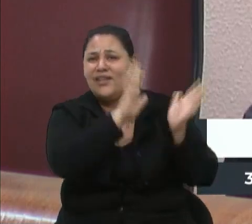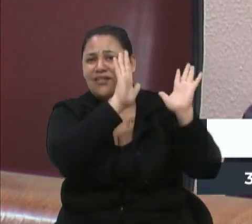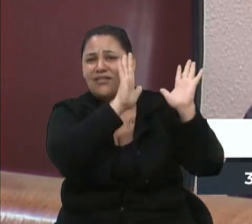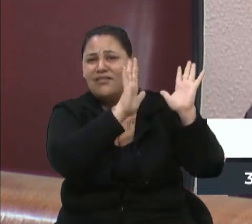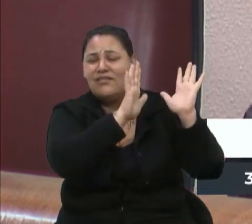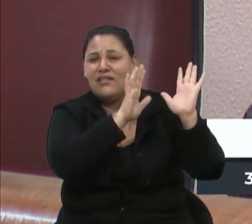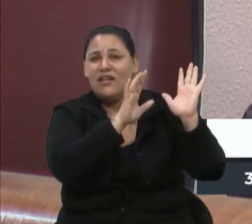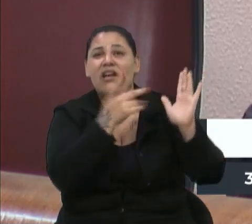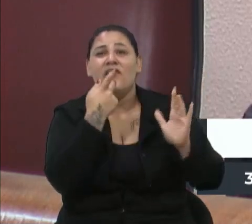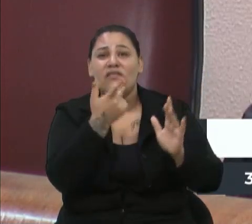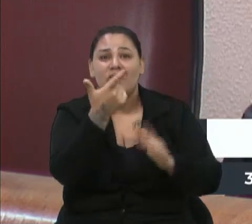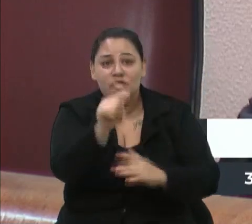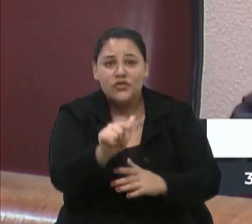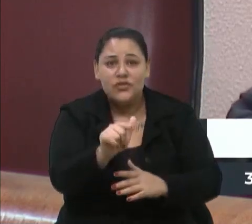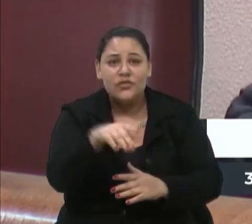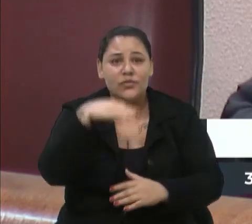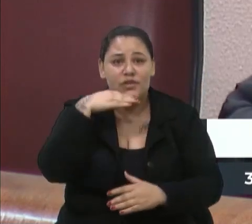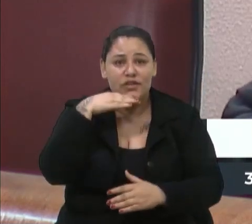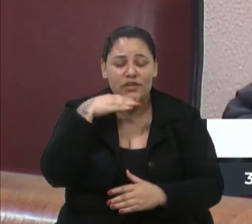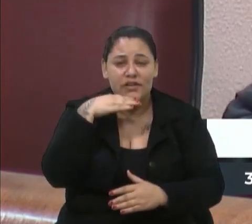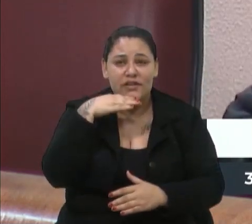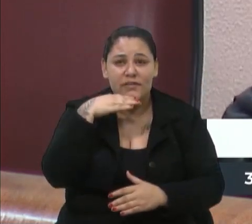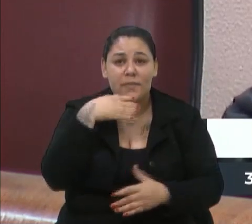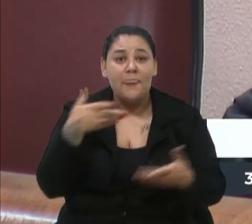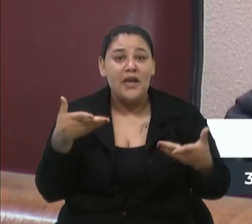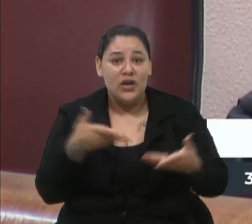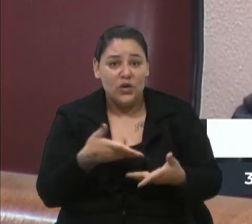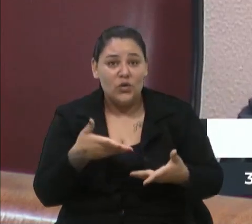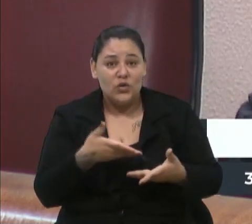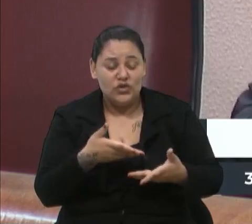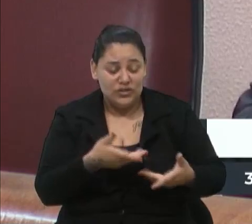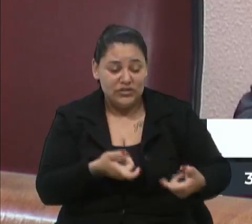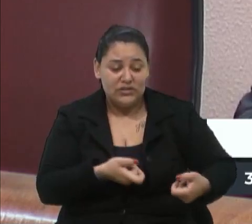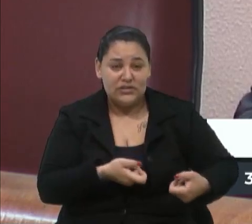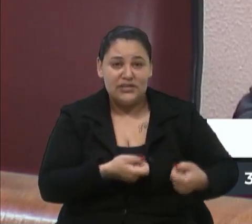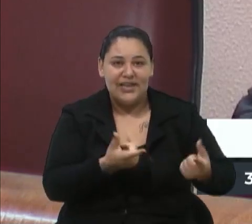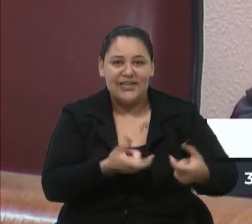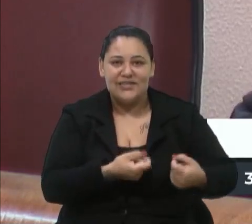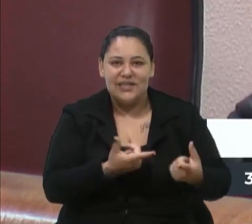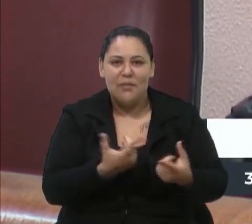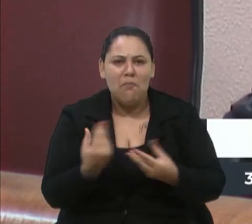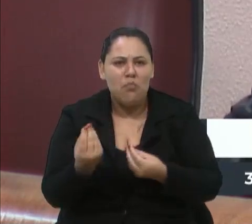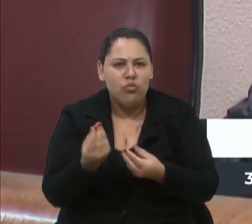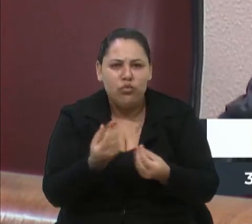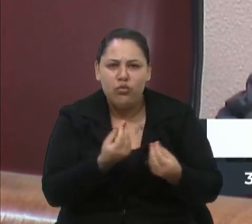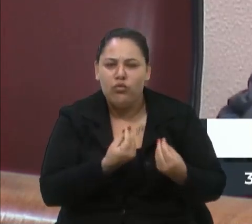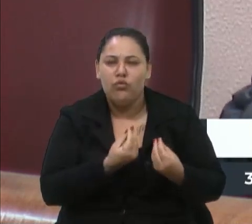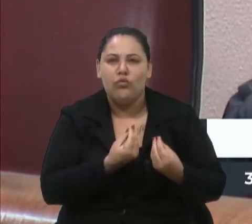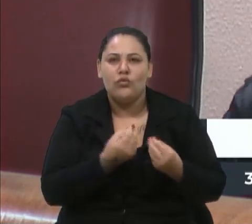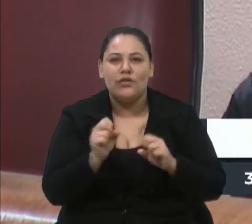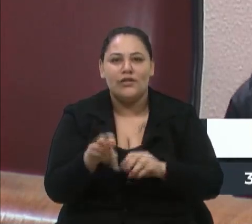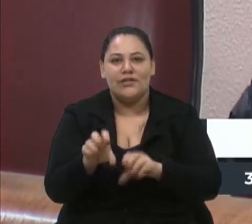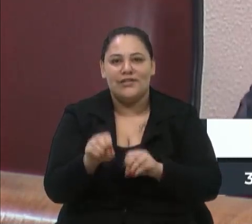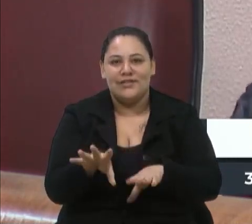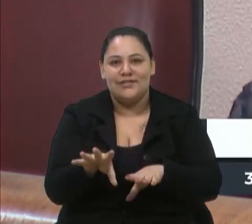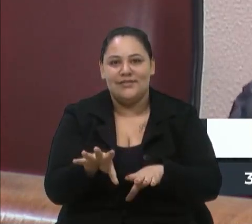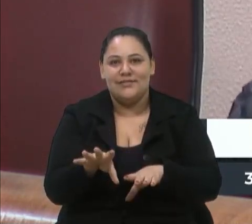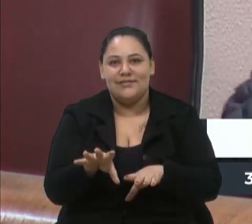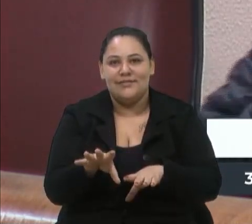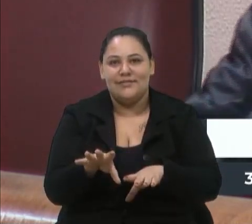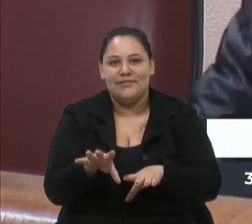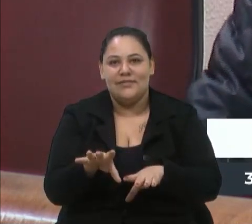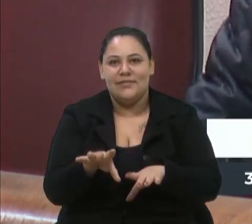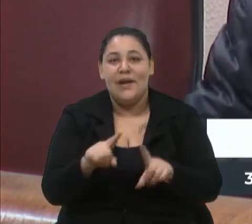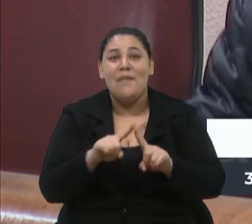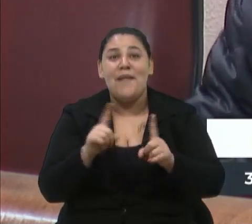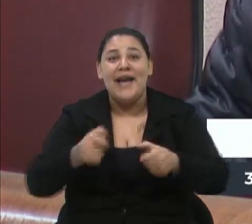dizer mais uma coisa, vereador Bortola. Hoje se gasta muito na educação. Muito, mas se gasta muito mal.